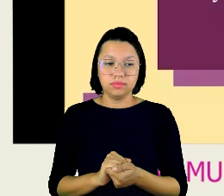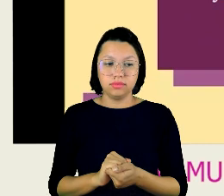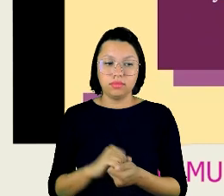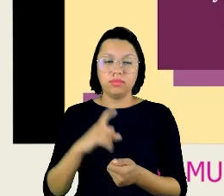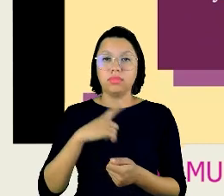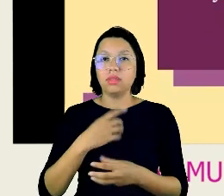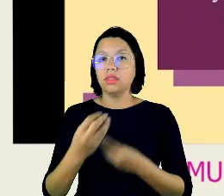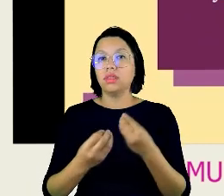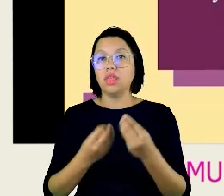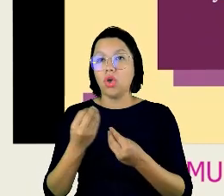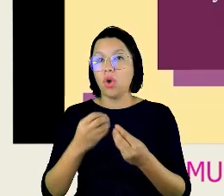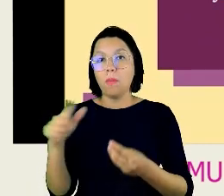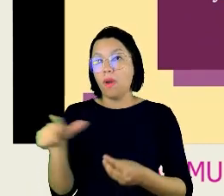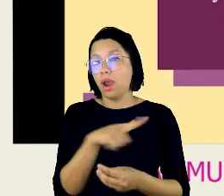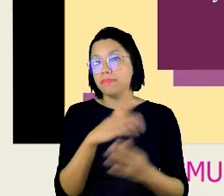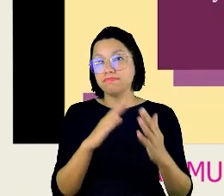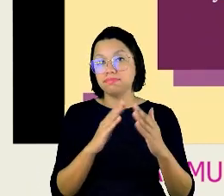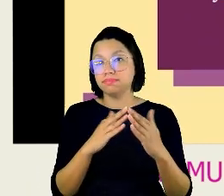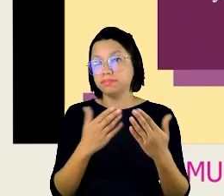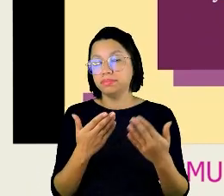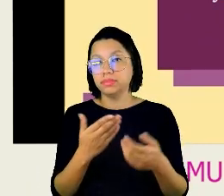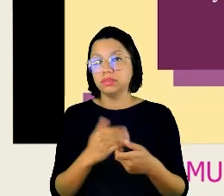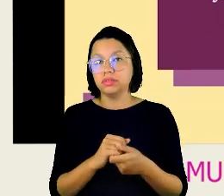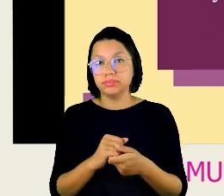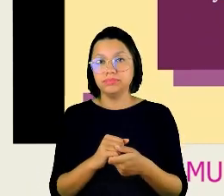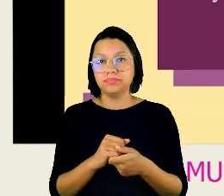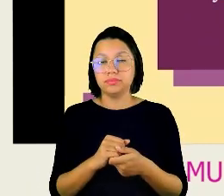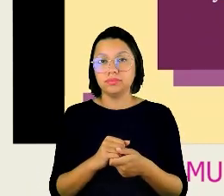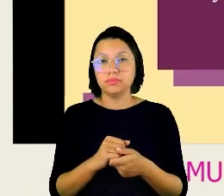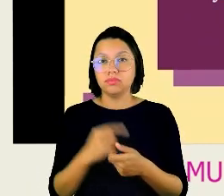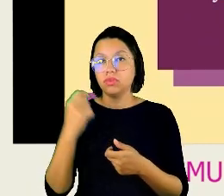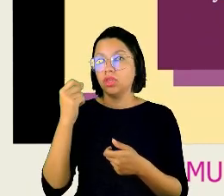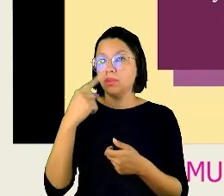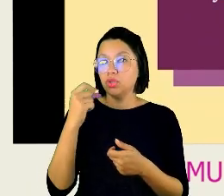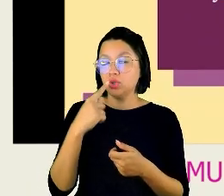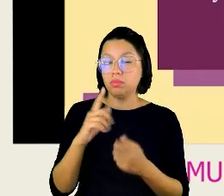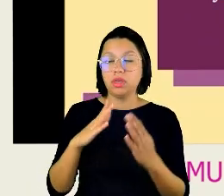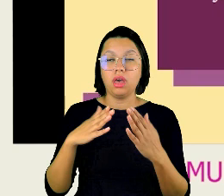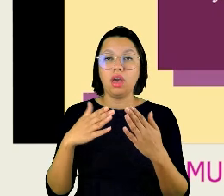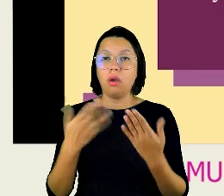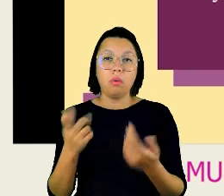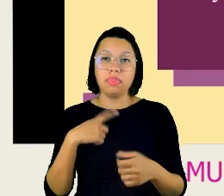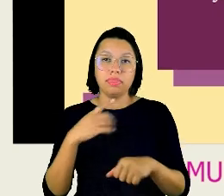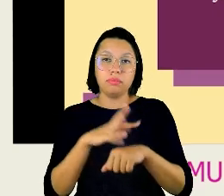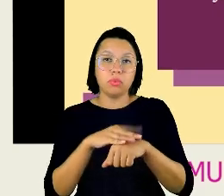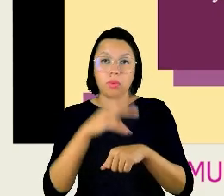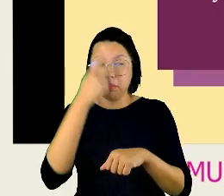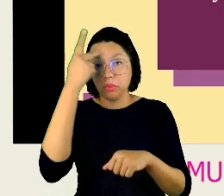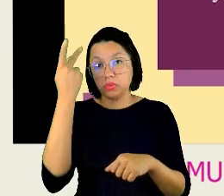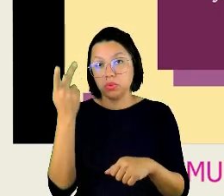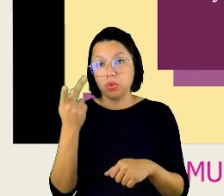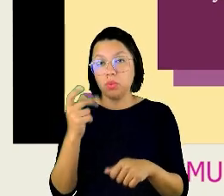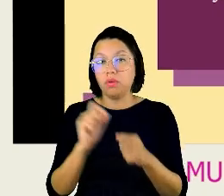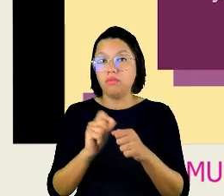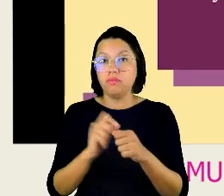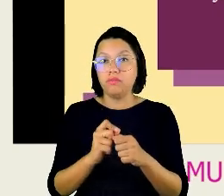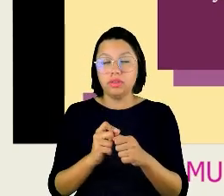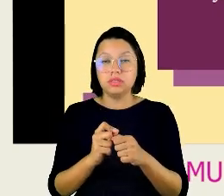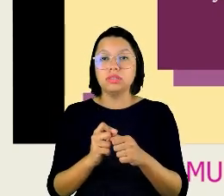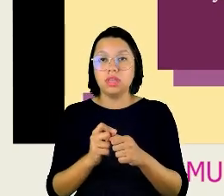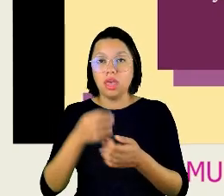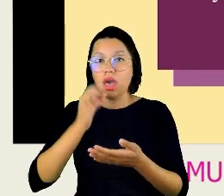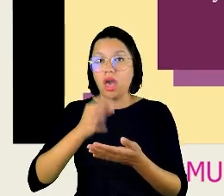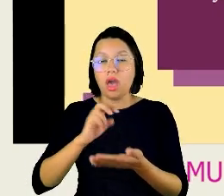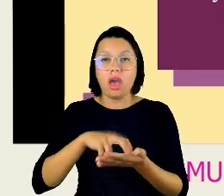ter condições de higiene em casa, remediar quando alguém fica ou está doente, fazer um café da manhã, almoço,